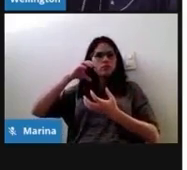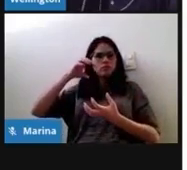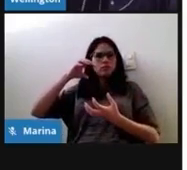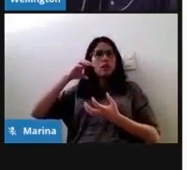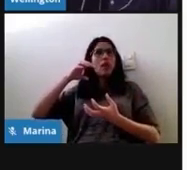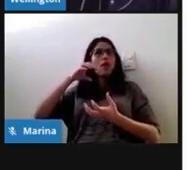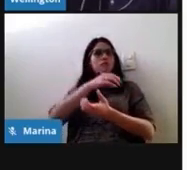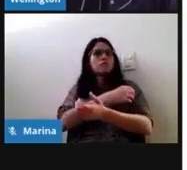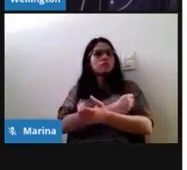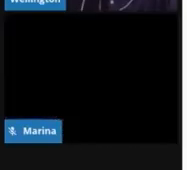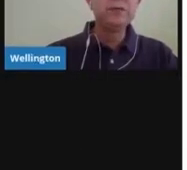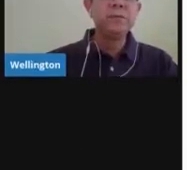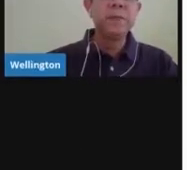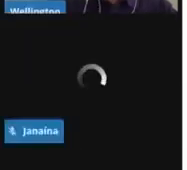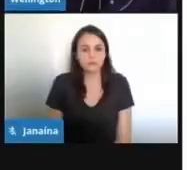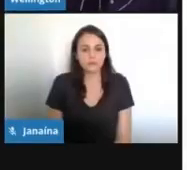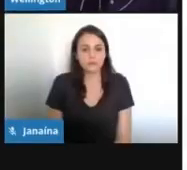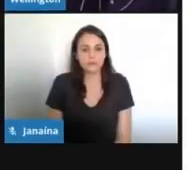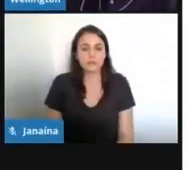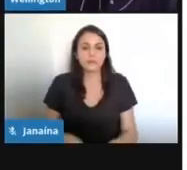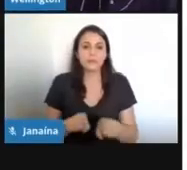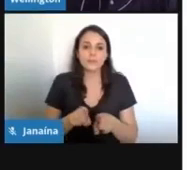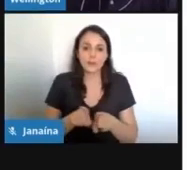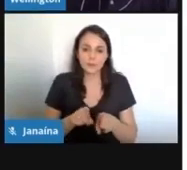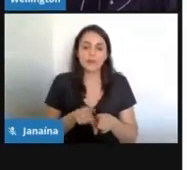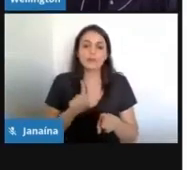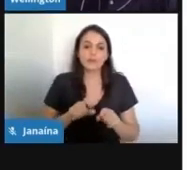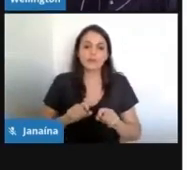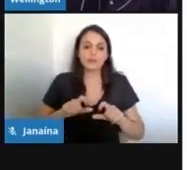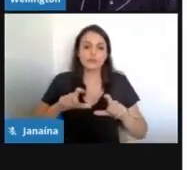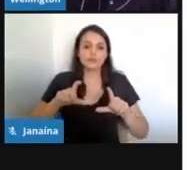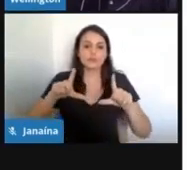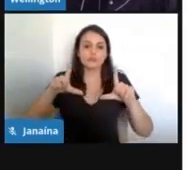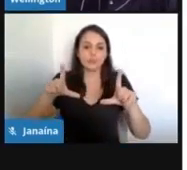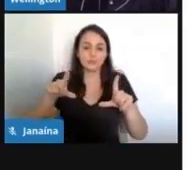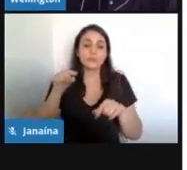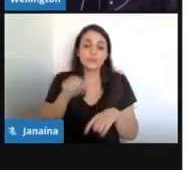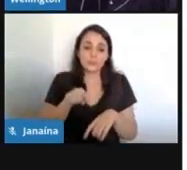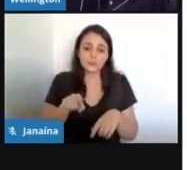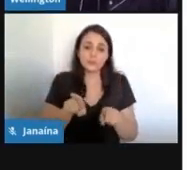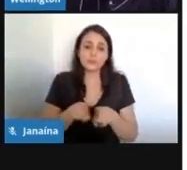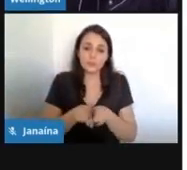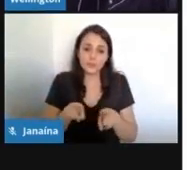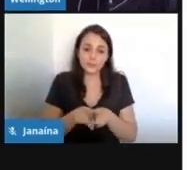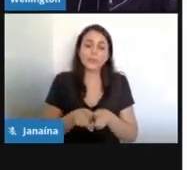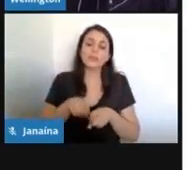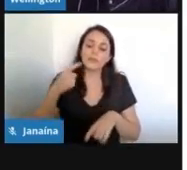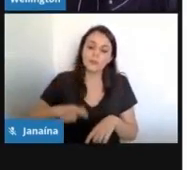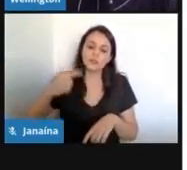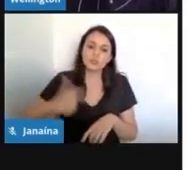pressão arterial também, ela vai aumentando, tá? E esse comportamento, ele se repete ao longo do